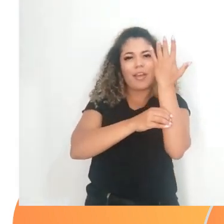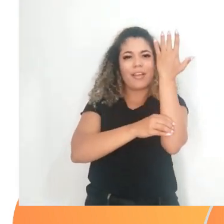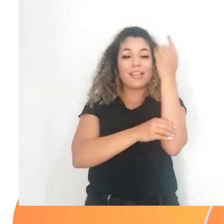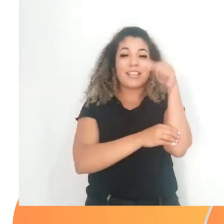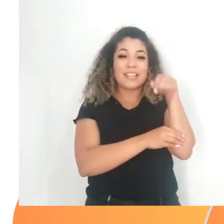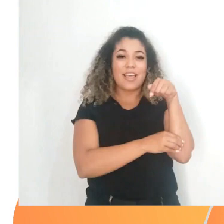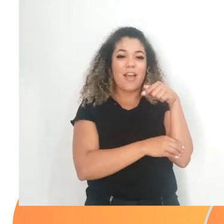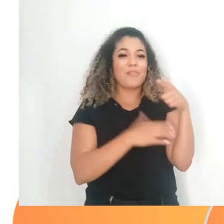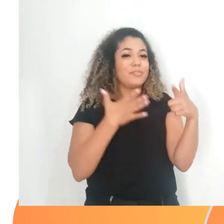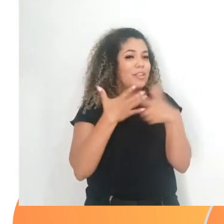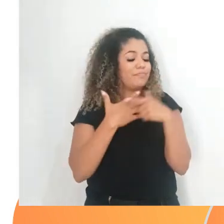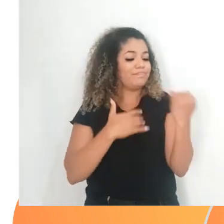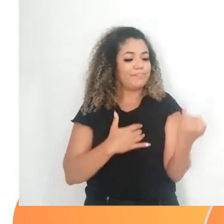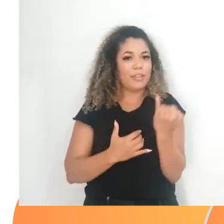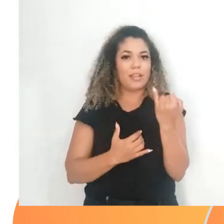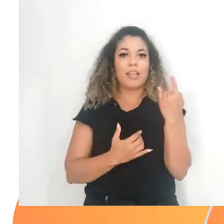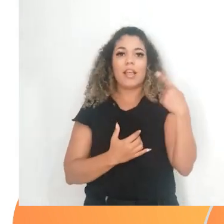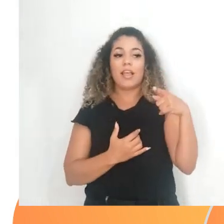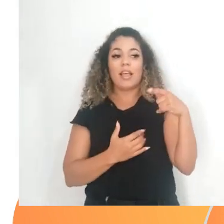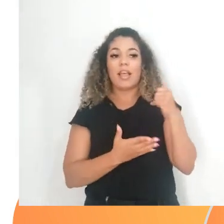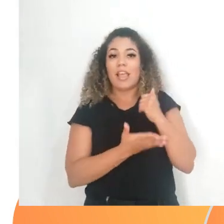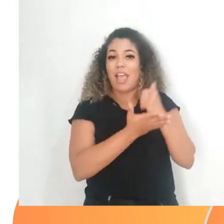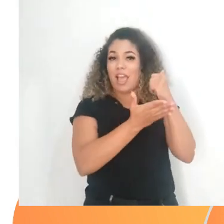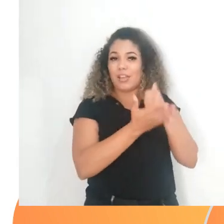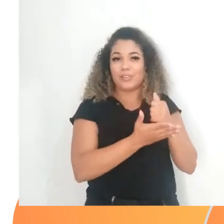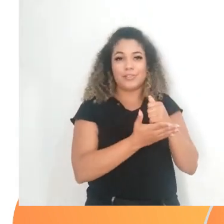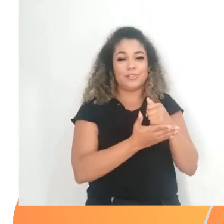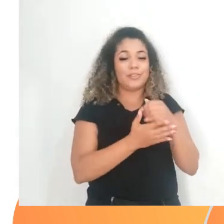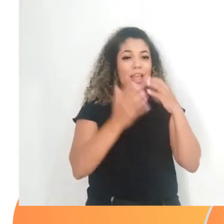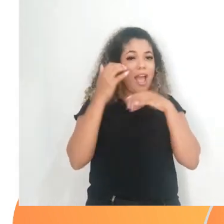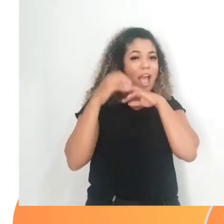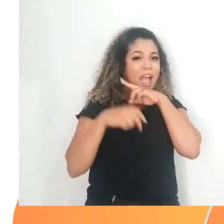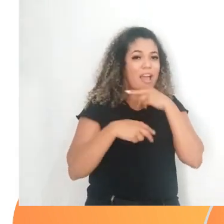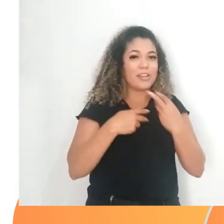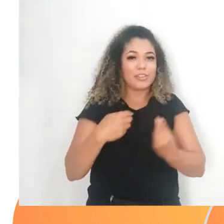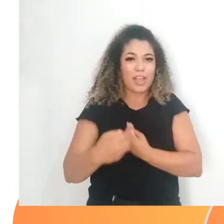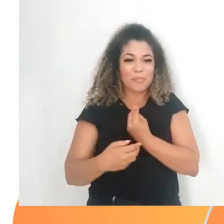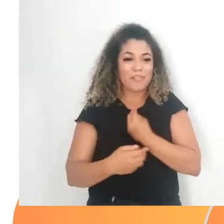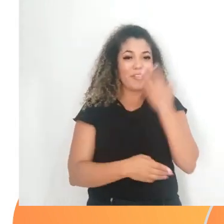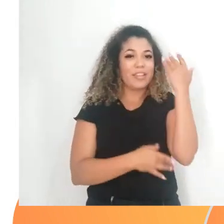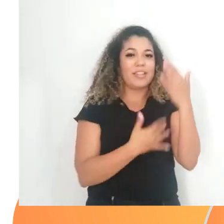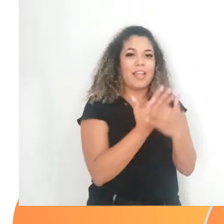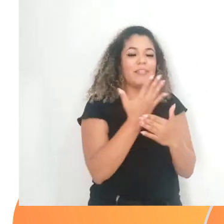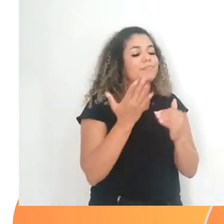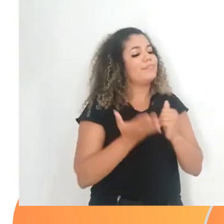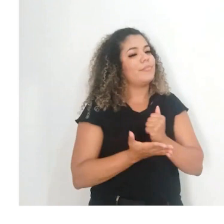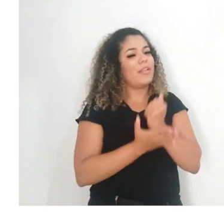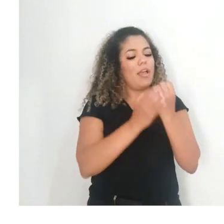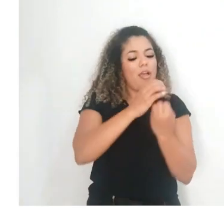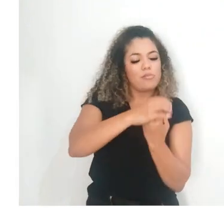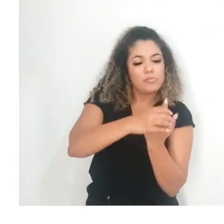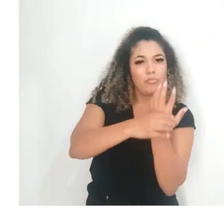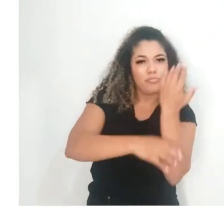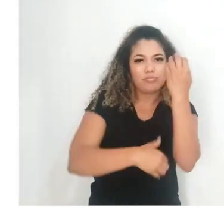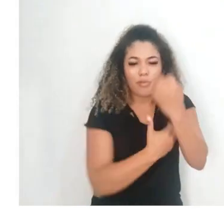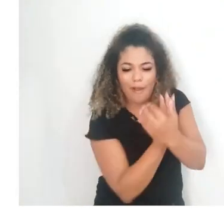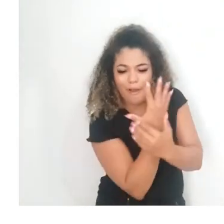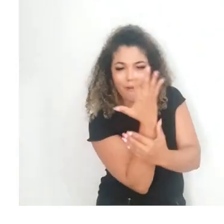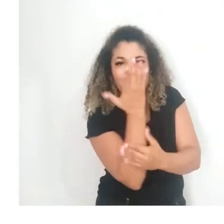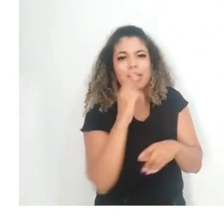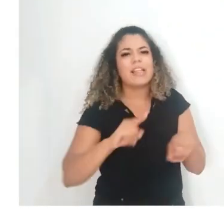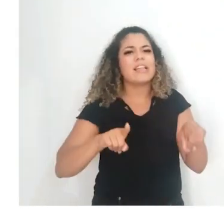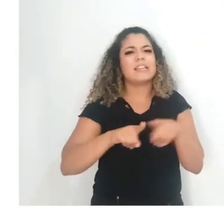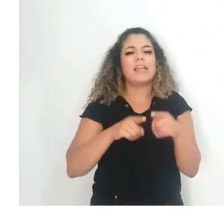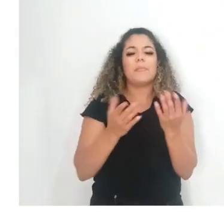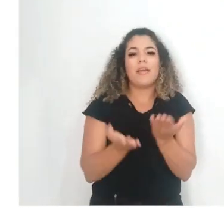Então, esse é um dos pontos principais e importantes dos animais arbóreos para um ecossistema, além de